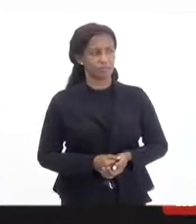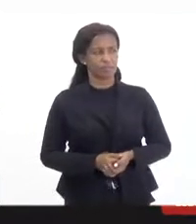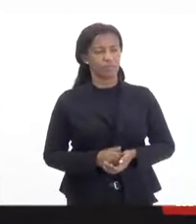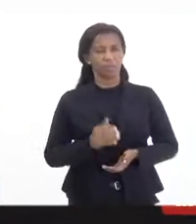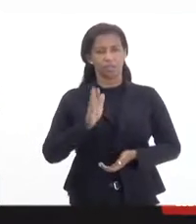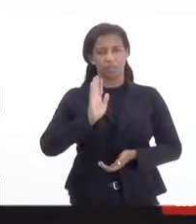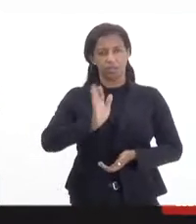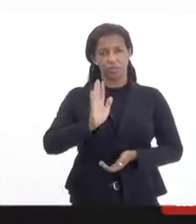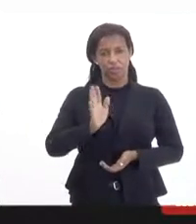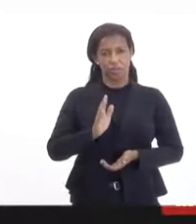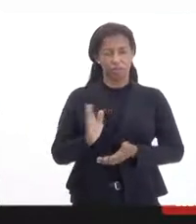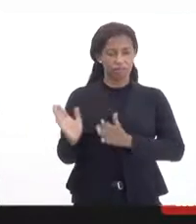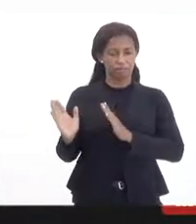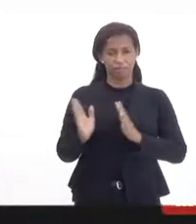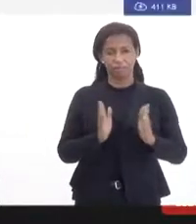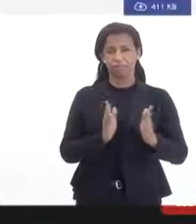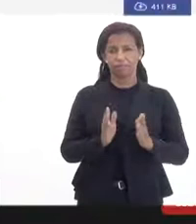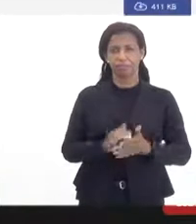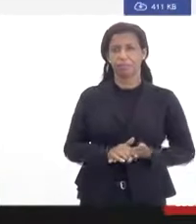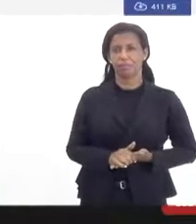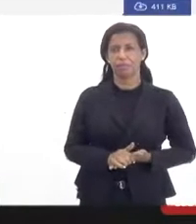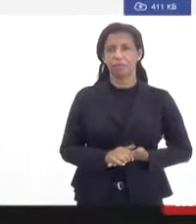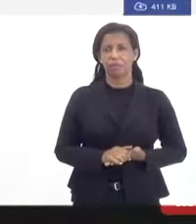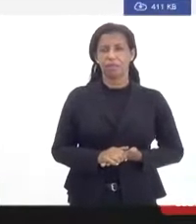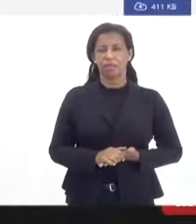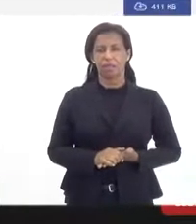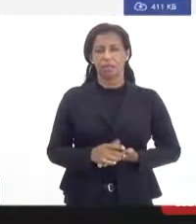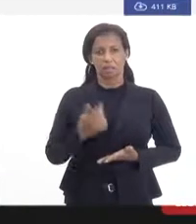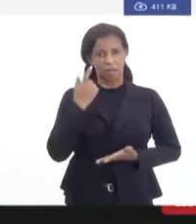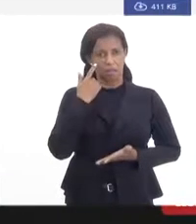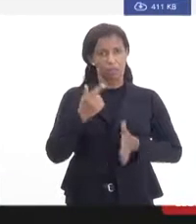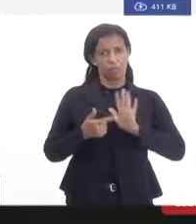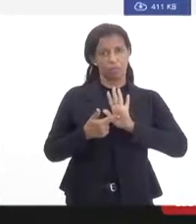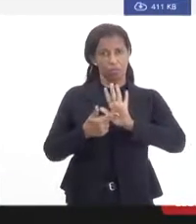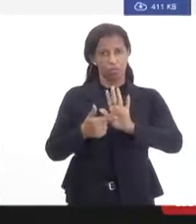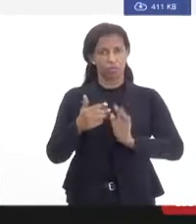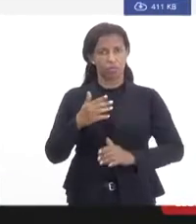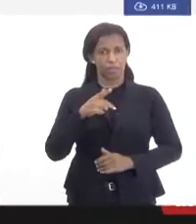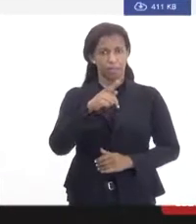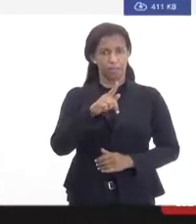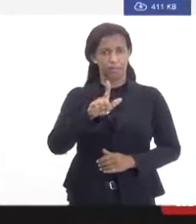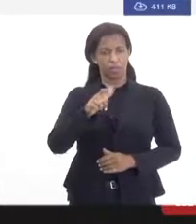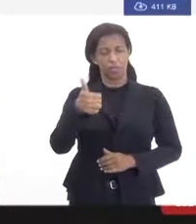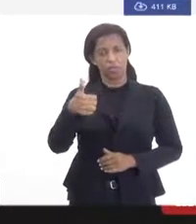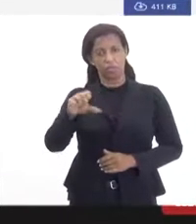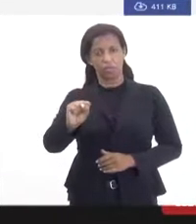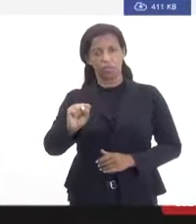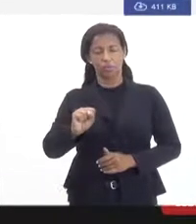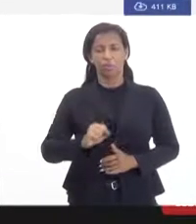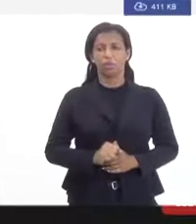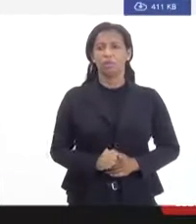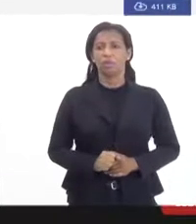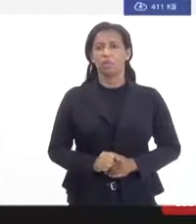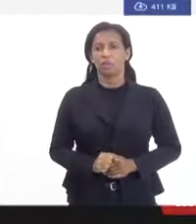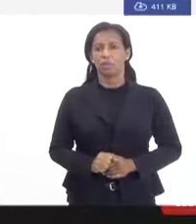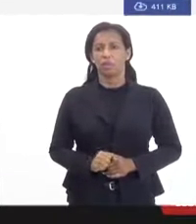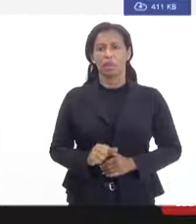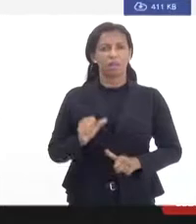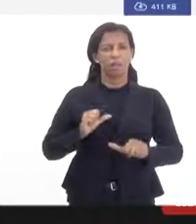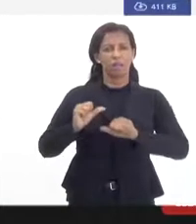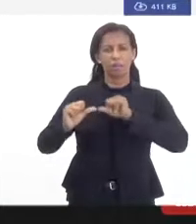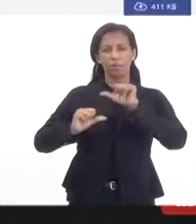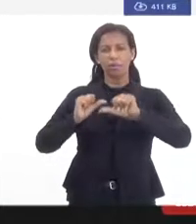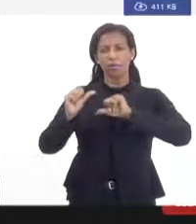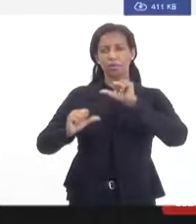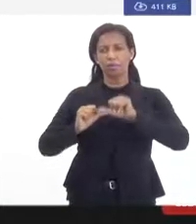Já de antemão, né, eu devo ressaltar que a PG18, né, ela não cuida especificamente nem da